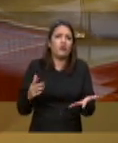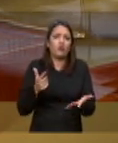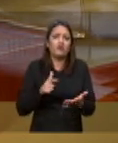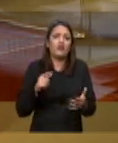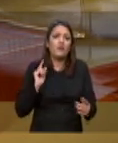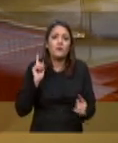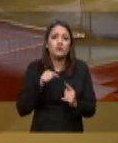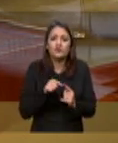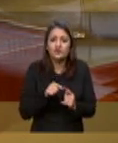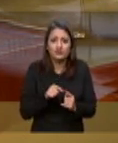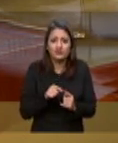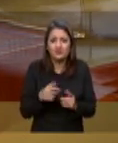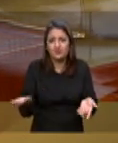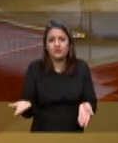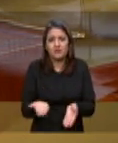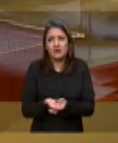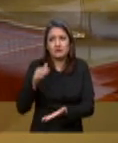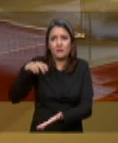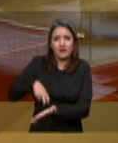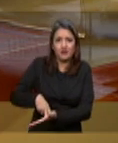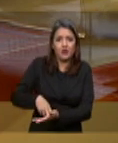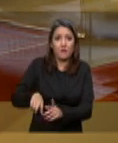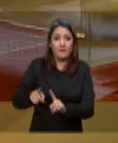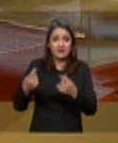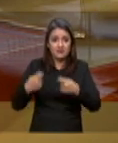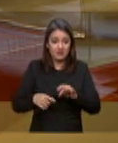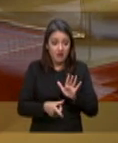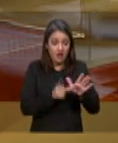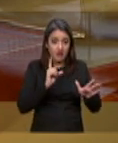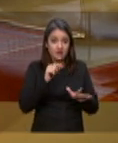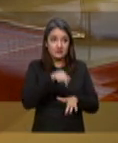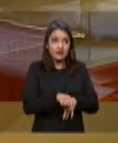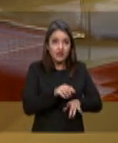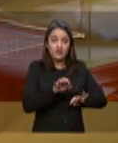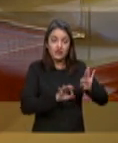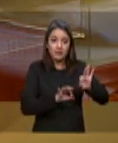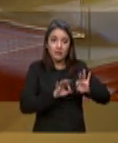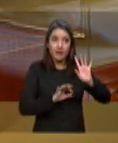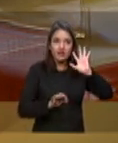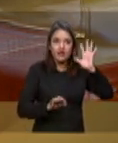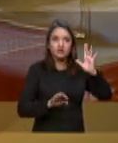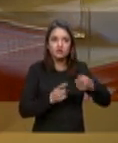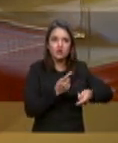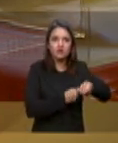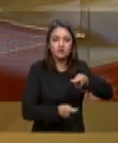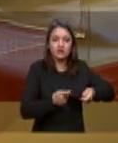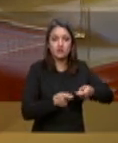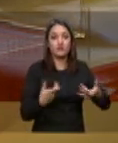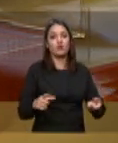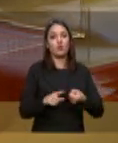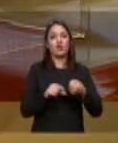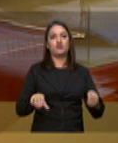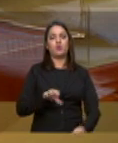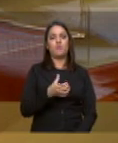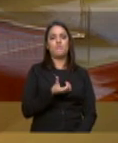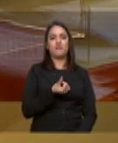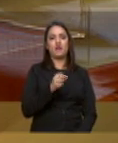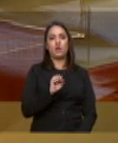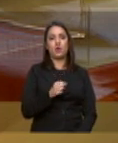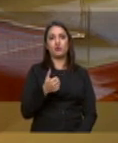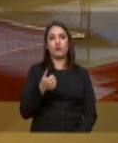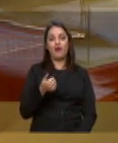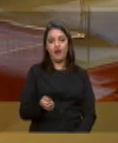de constituído, em definitivo, o crédito tributário. E no caso do artigo 168-A do Código Penal, nós não